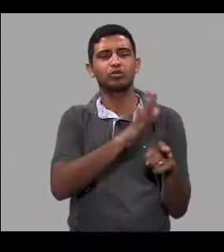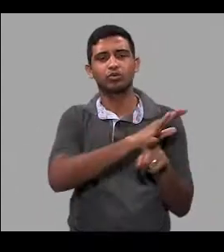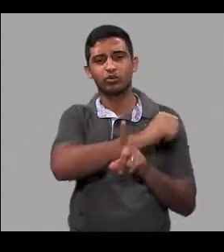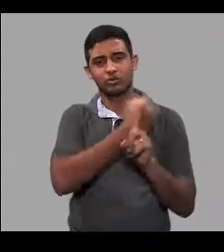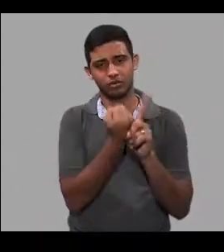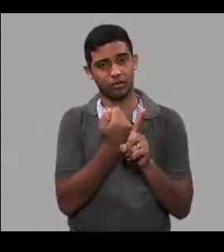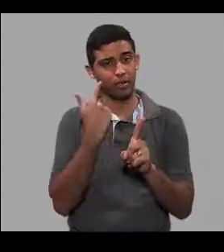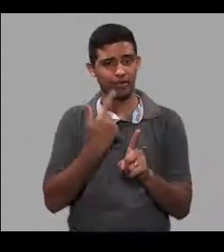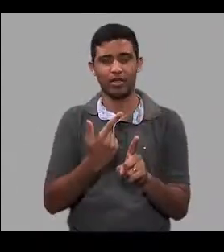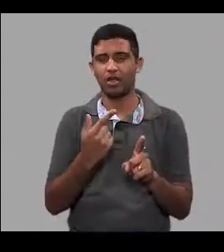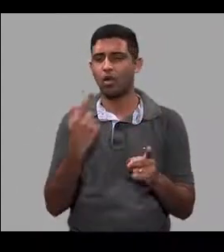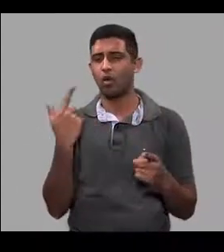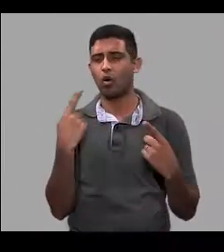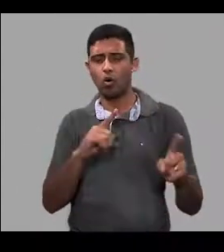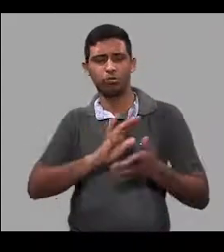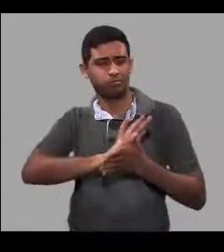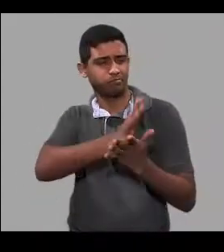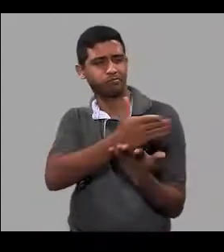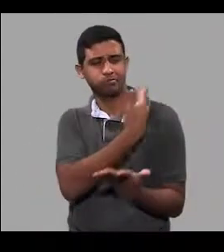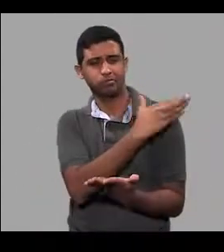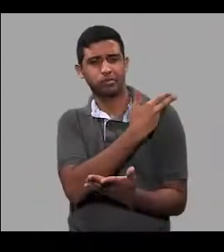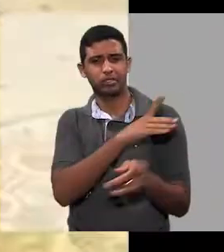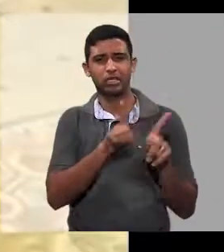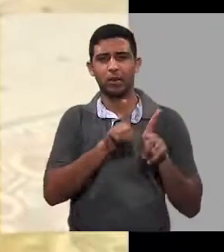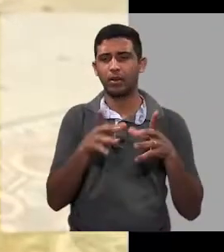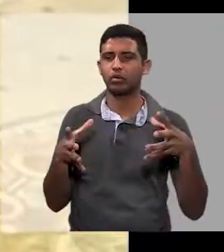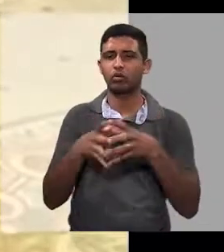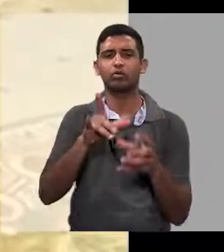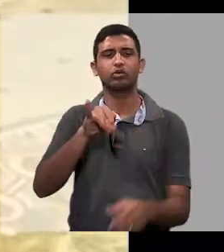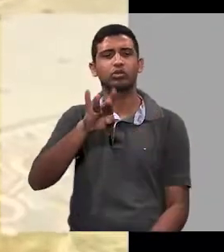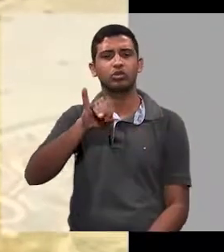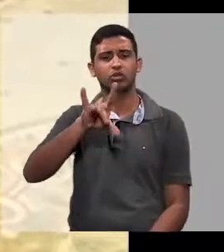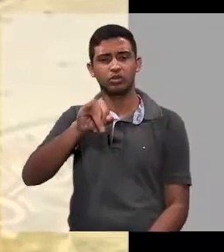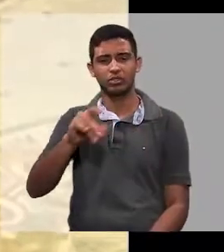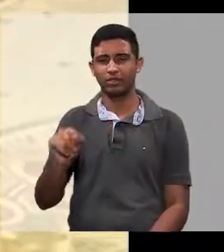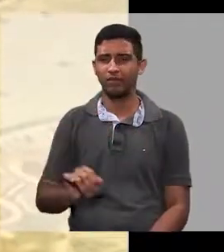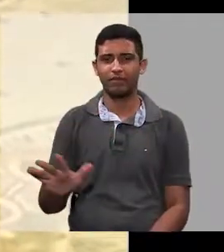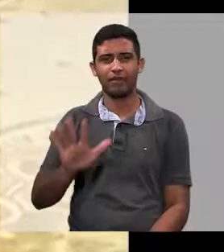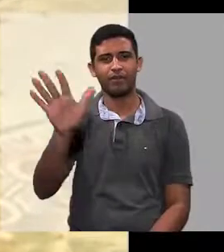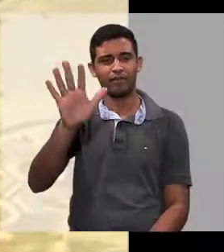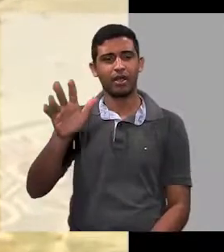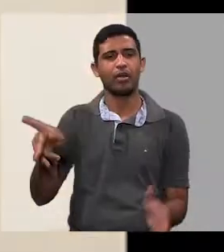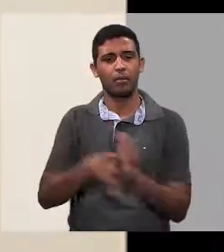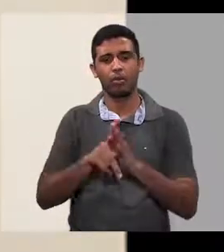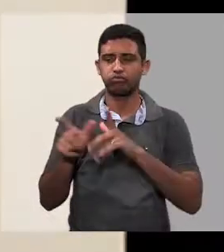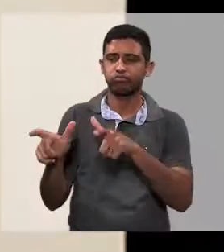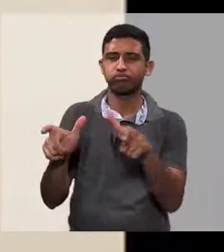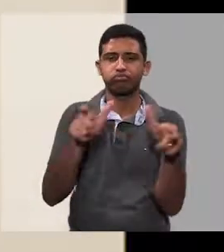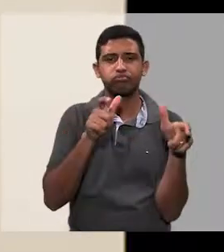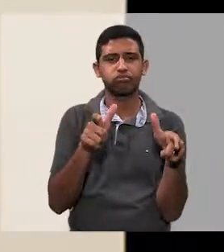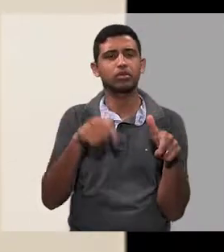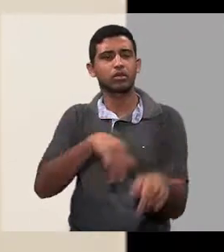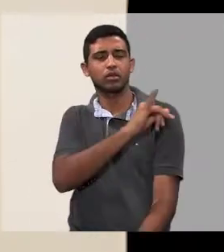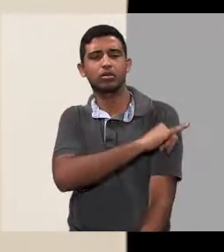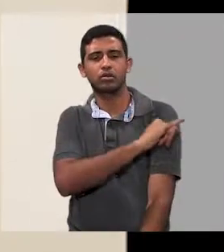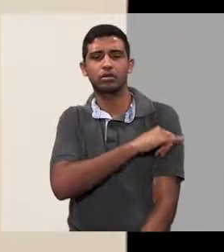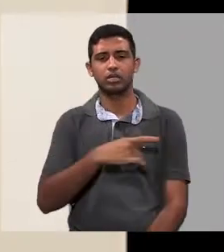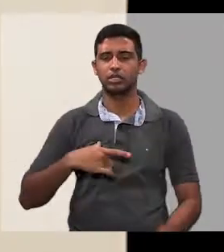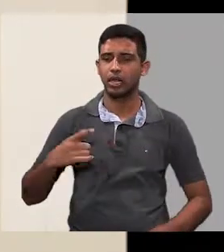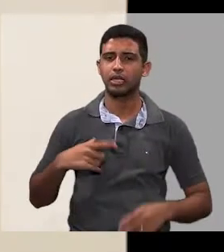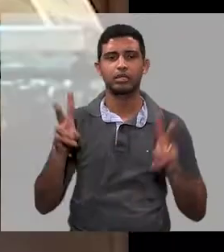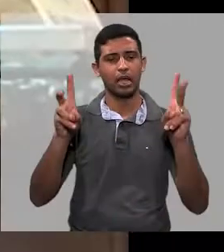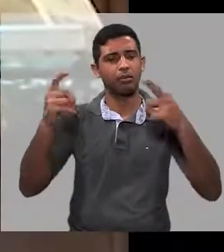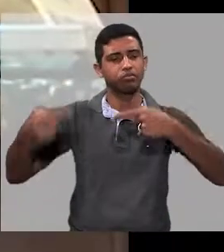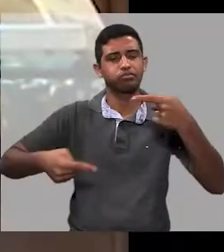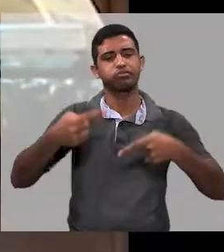combate ao preconceito racial e ao genocídio dos jovens negros das favelas e periferias do Rio devem pautar as discussões do